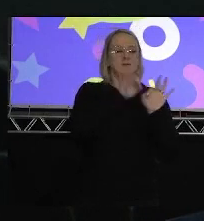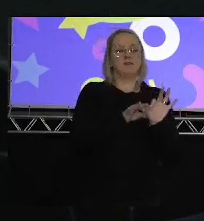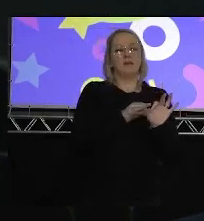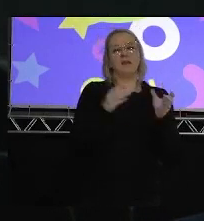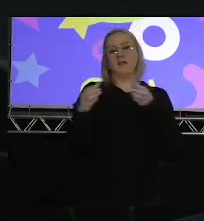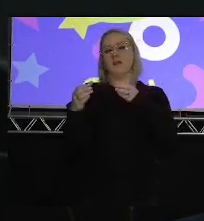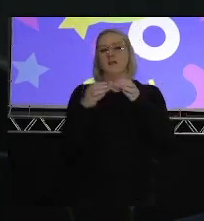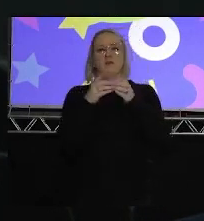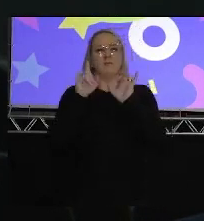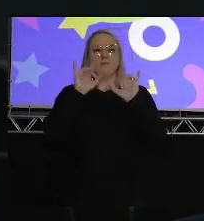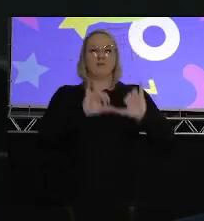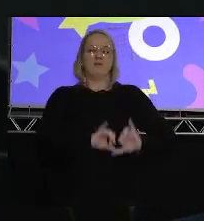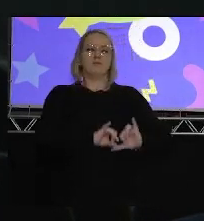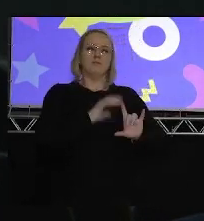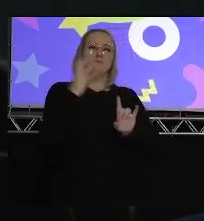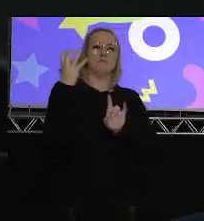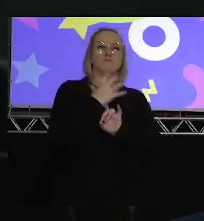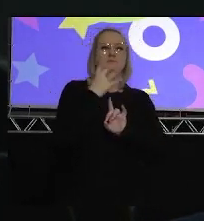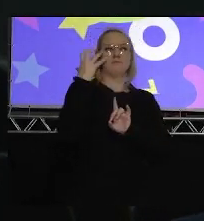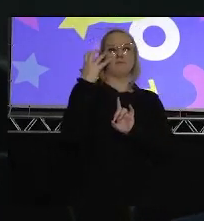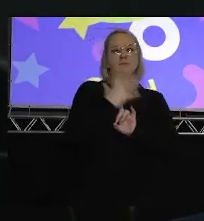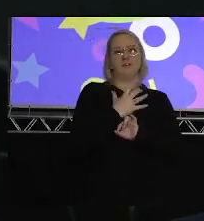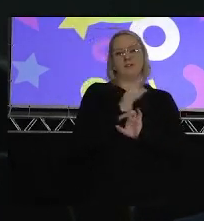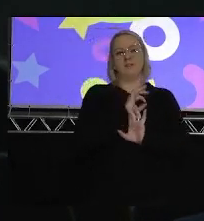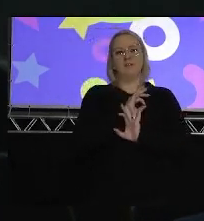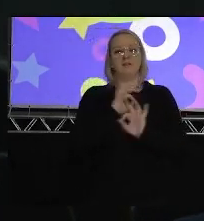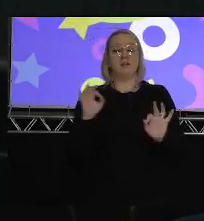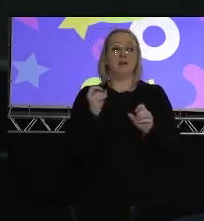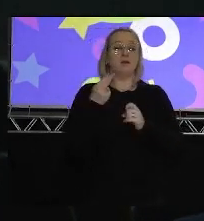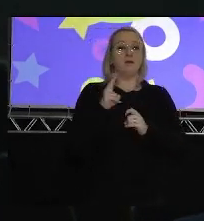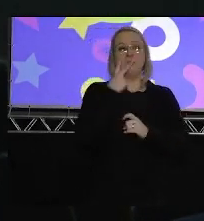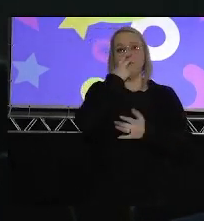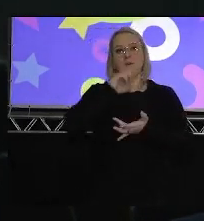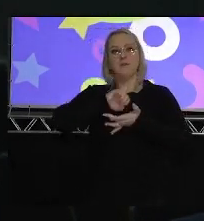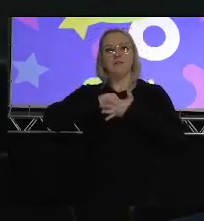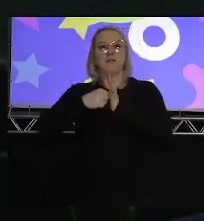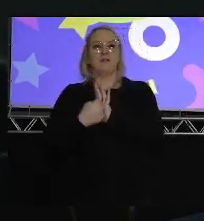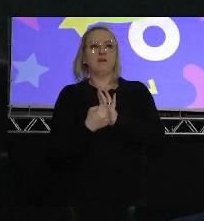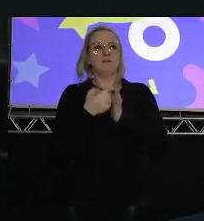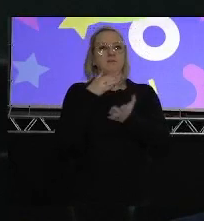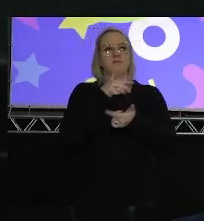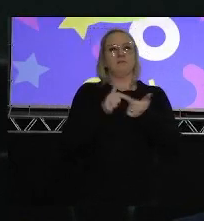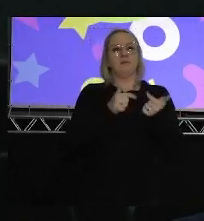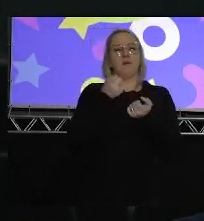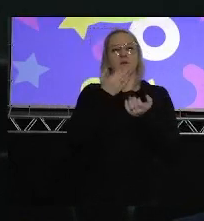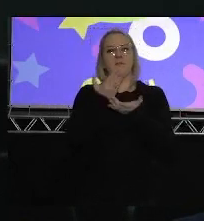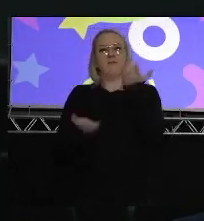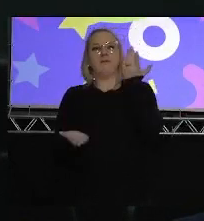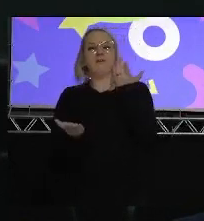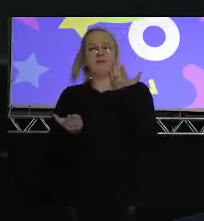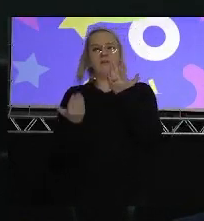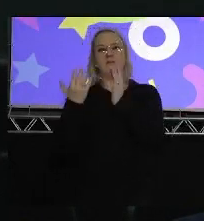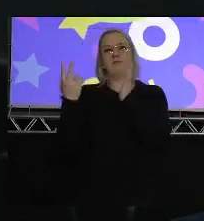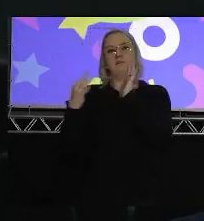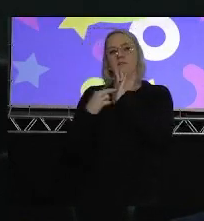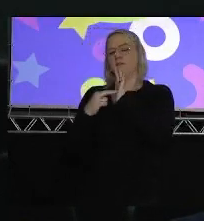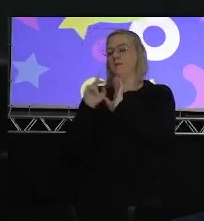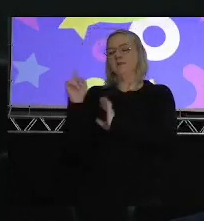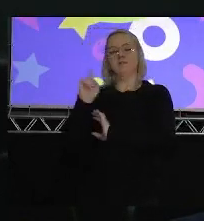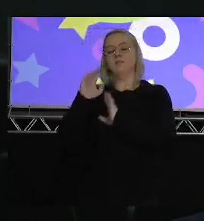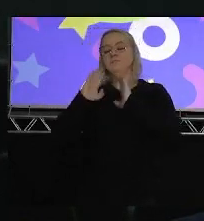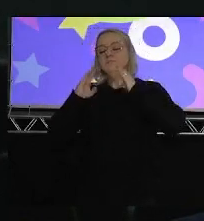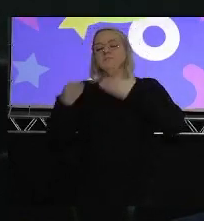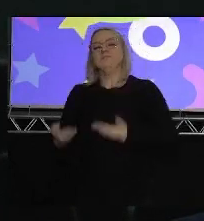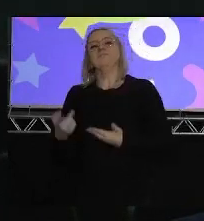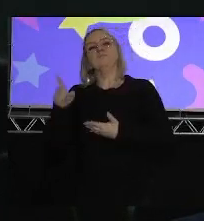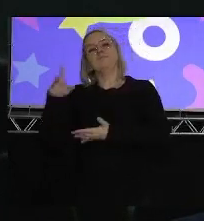está sofrendo impacto, nem está com demanda congestionando e tirando a atenção dela. Ela está focada na execução daquilo que já